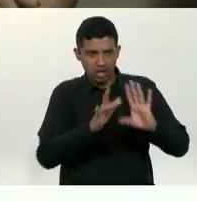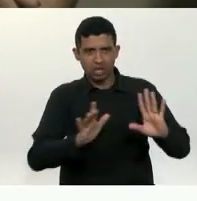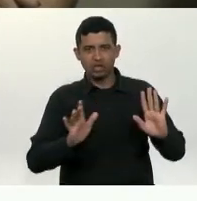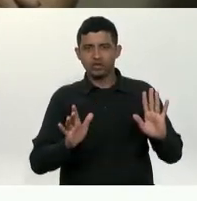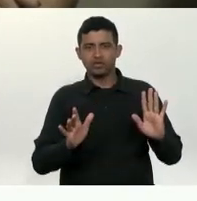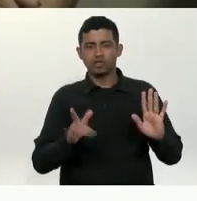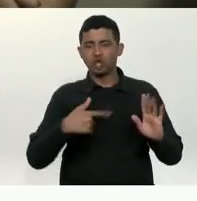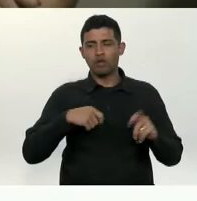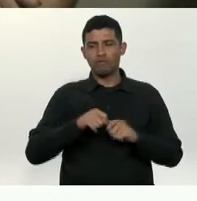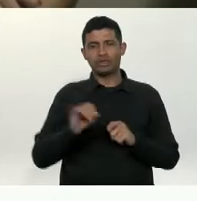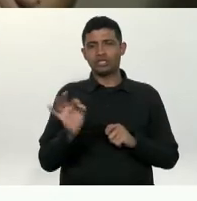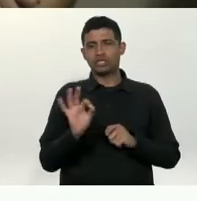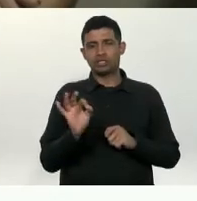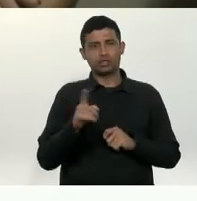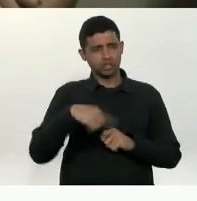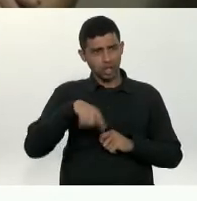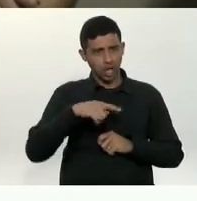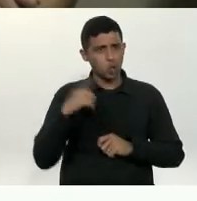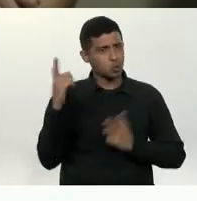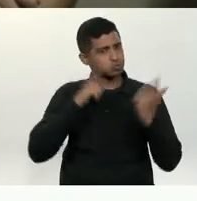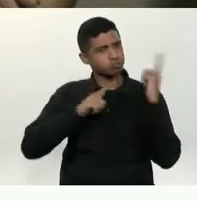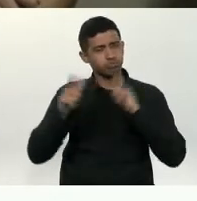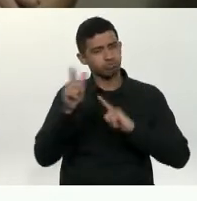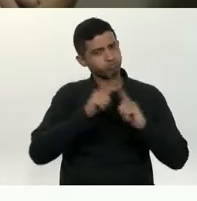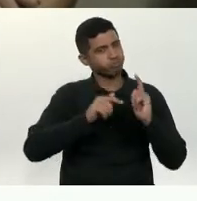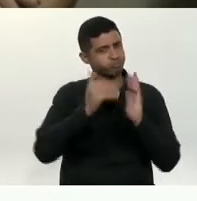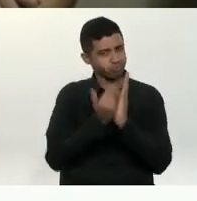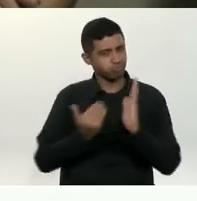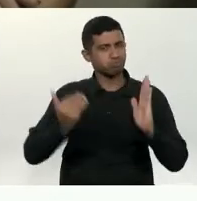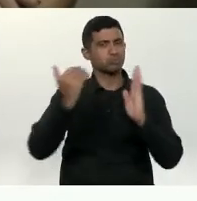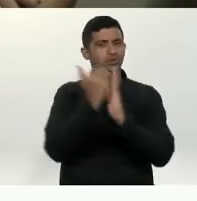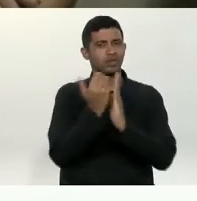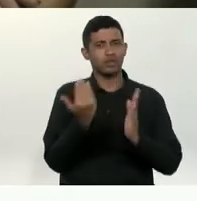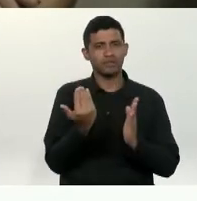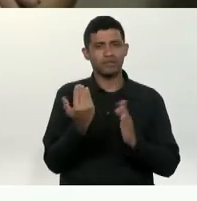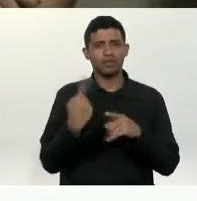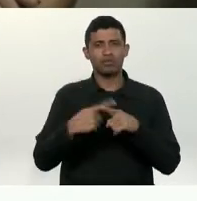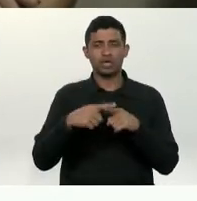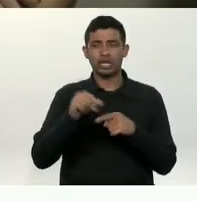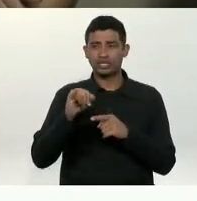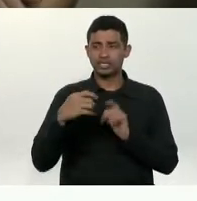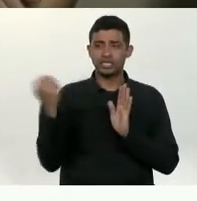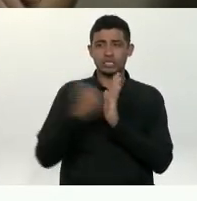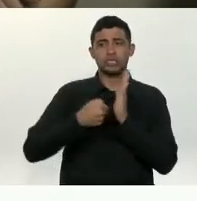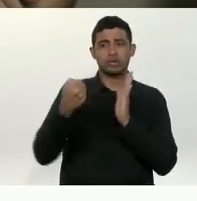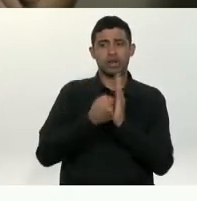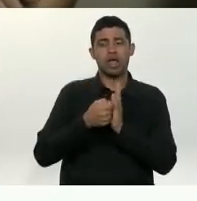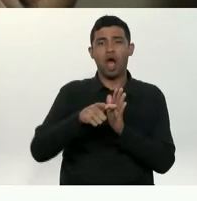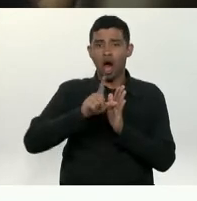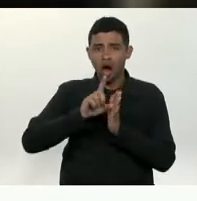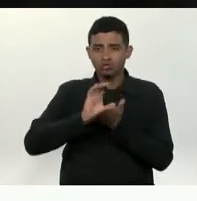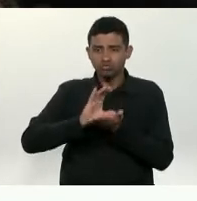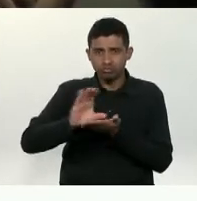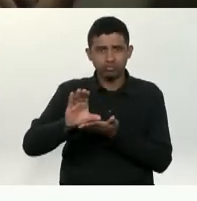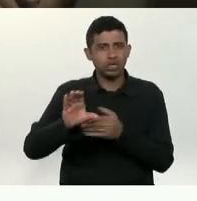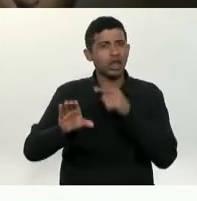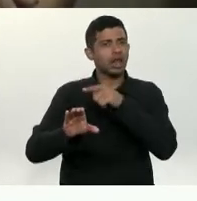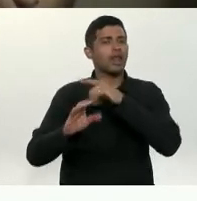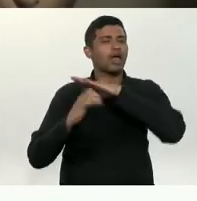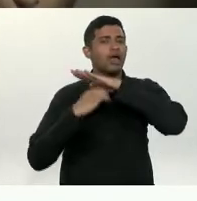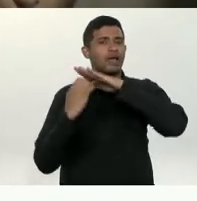de ser obrigação, nós vamos arrecadar mais. Esse é o nosso intento. Porque, se eu sou obrigado a antecipar, a concessionária